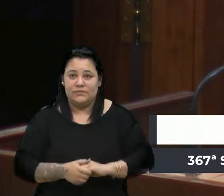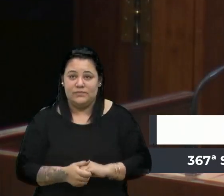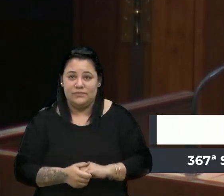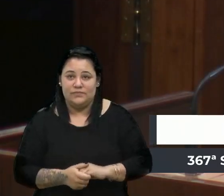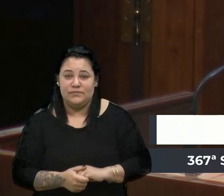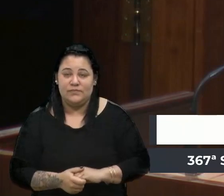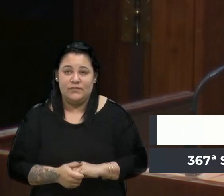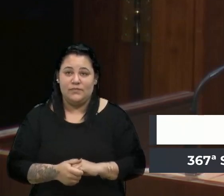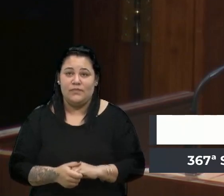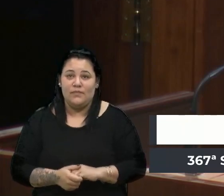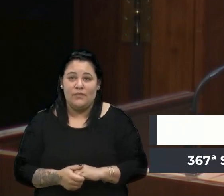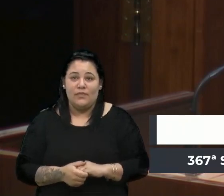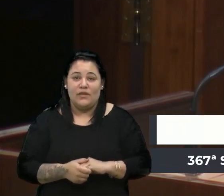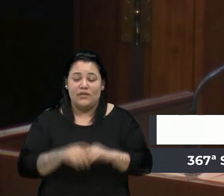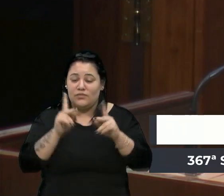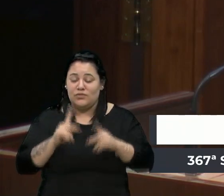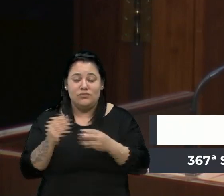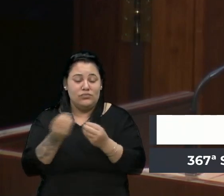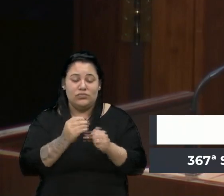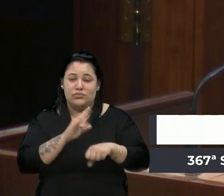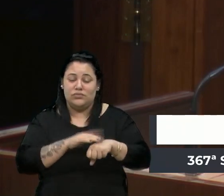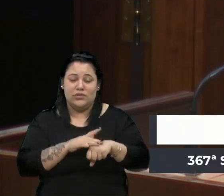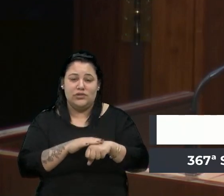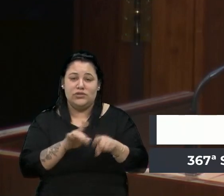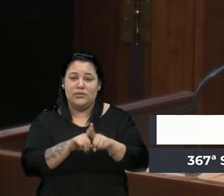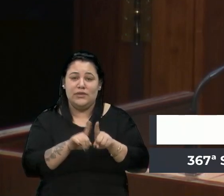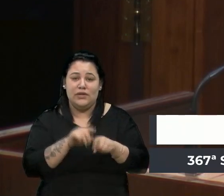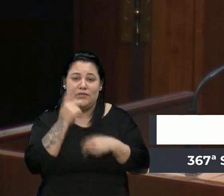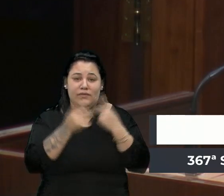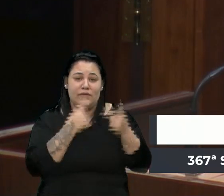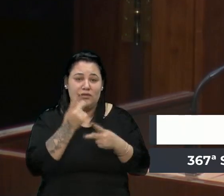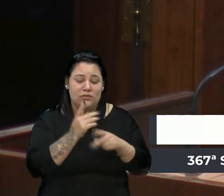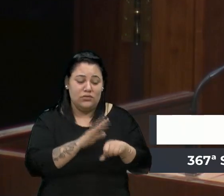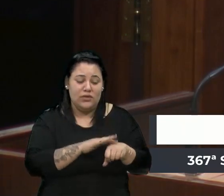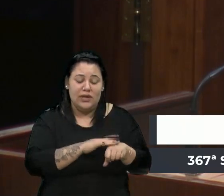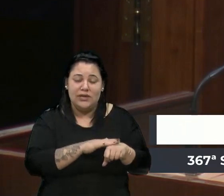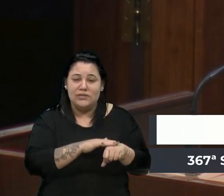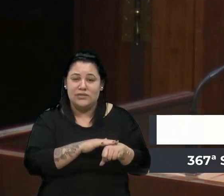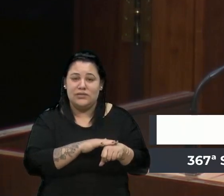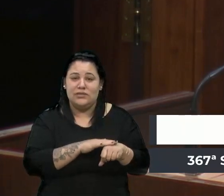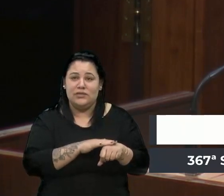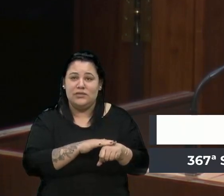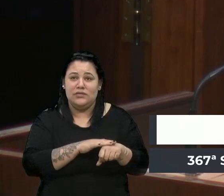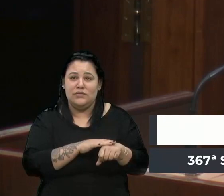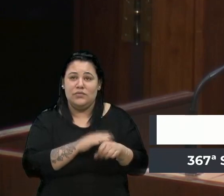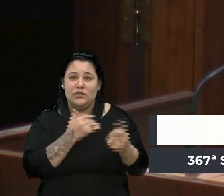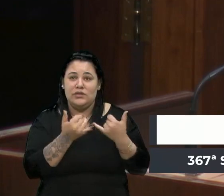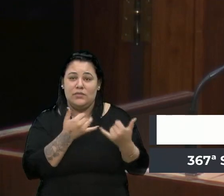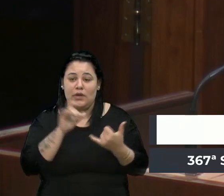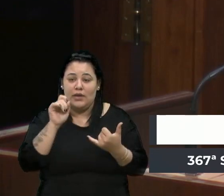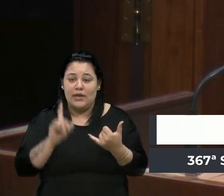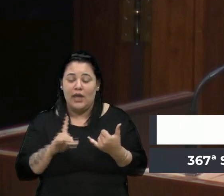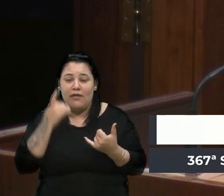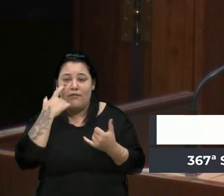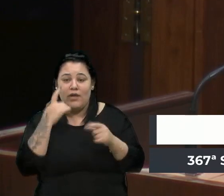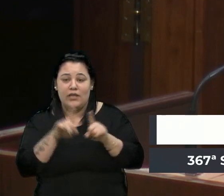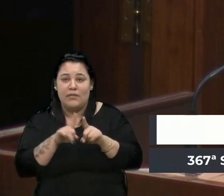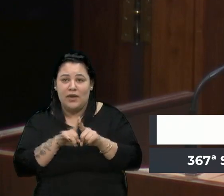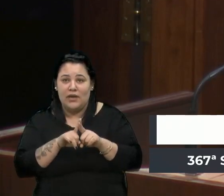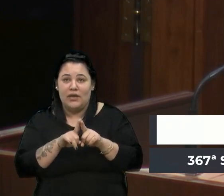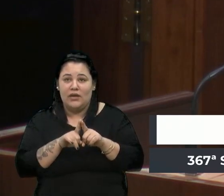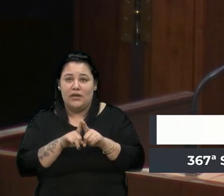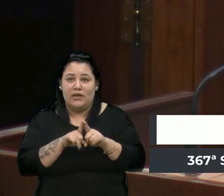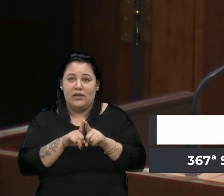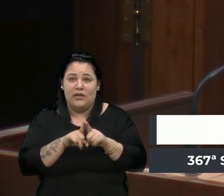totalmente doentes. Quando eu falo doenças, porque quem assistem